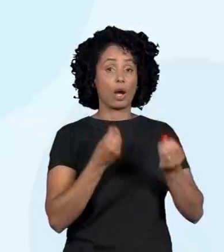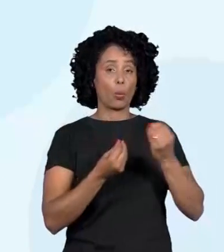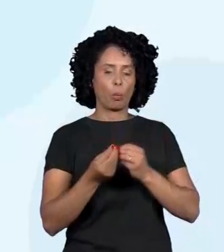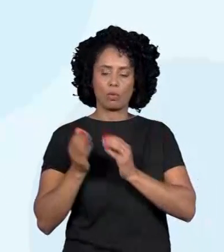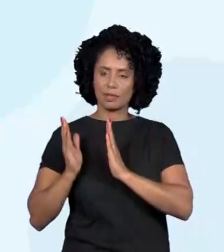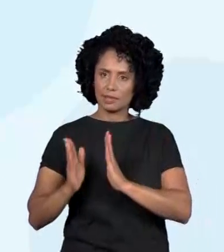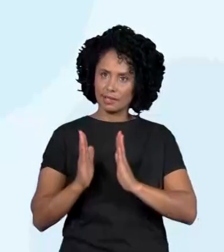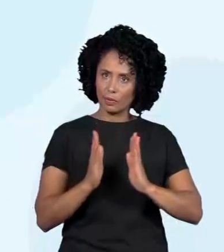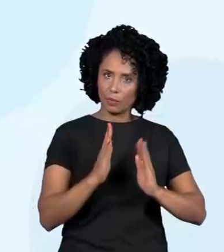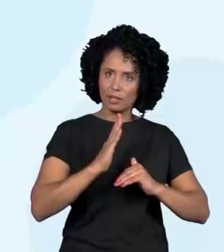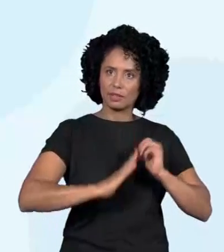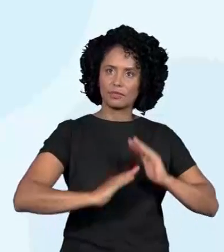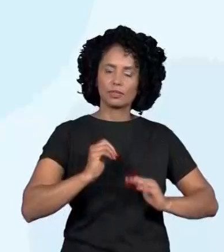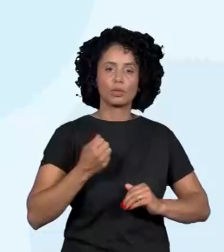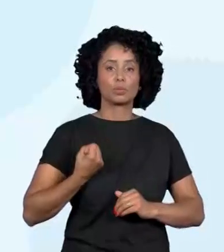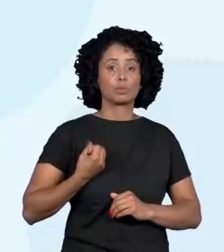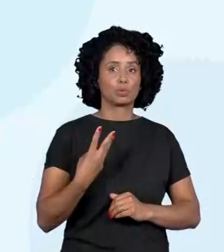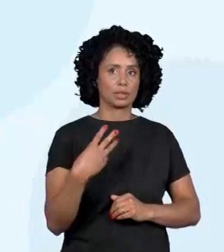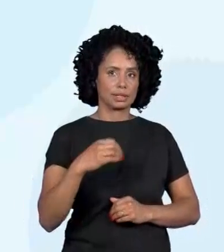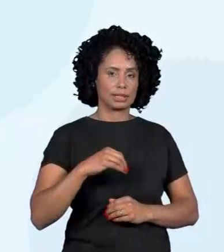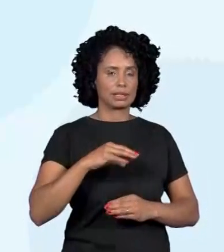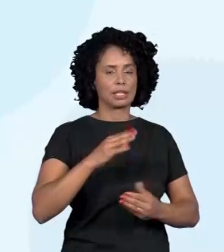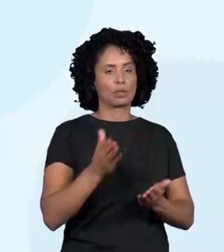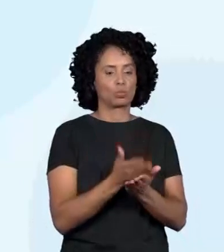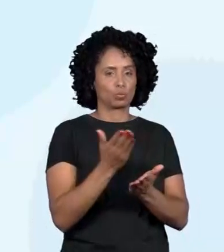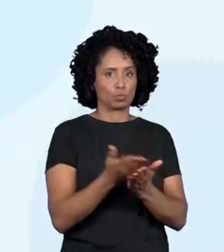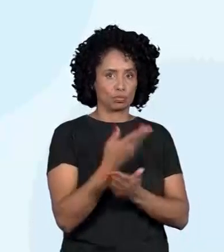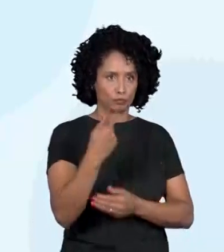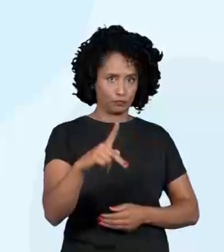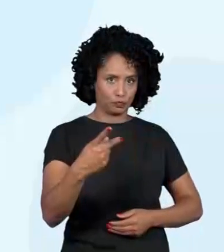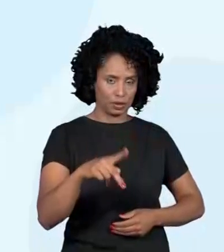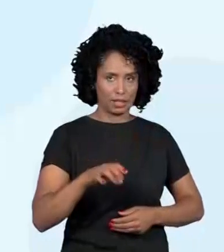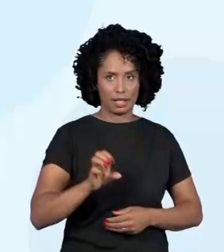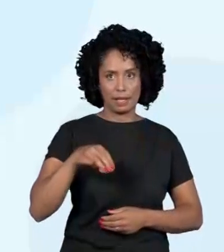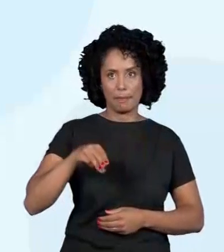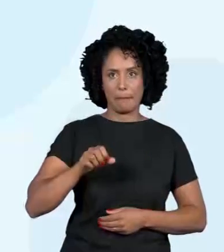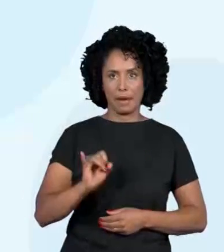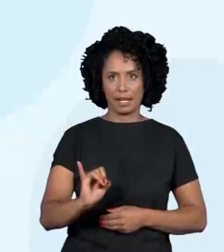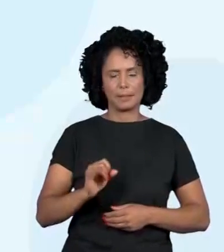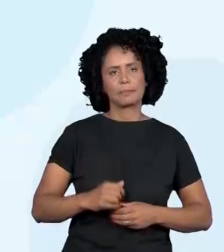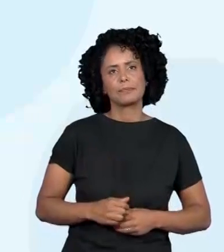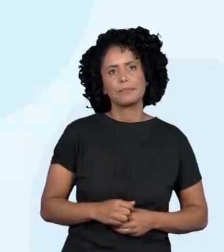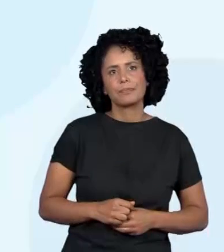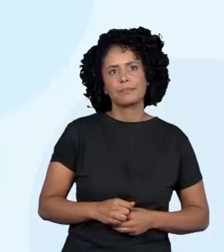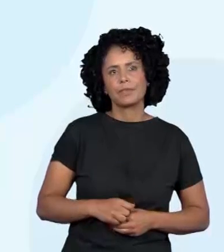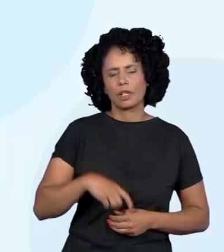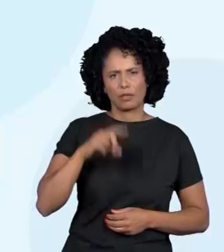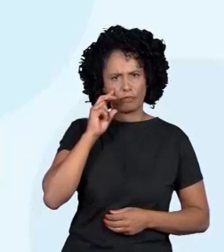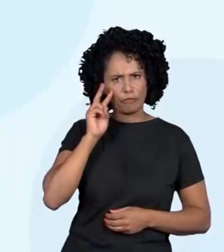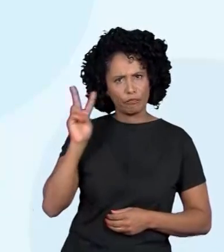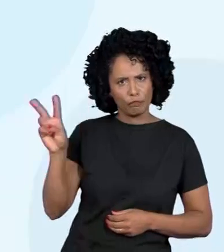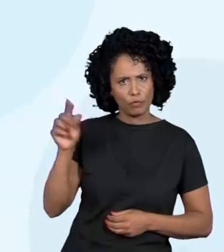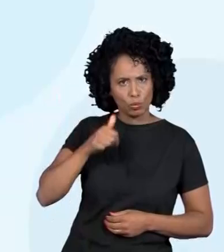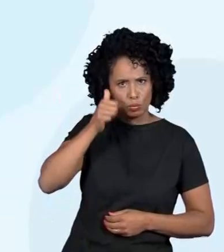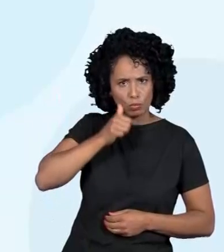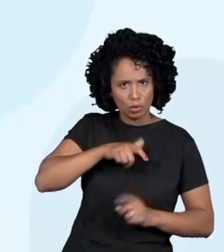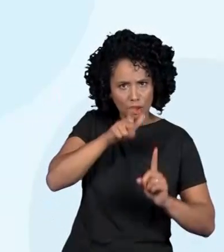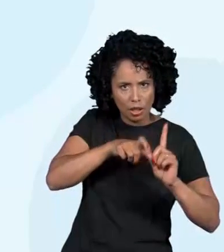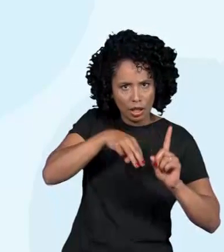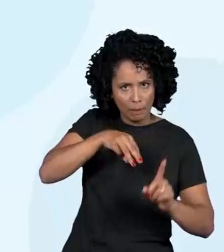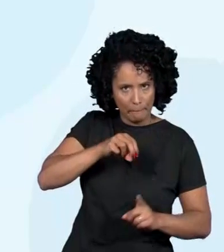30 do EMAI de vocês, ok? Então, olha só, a Mônica, ela